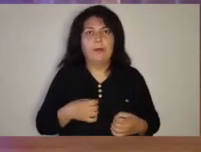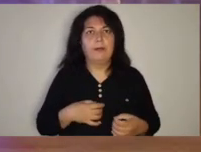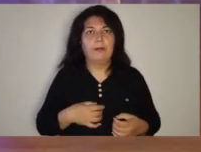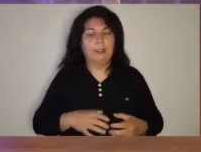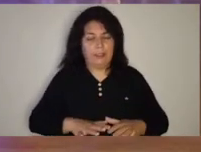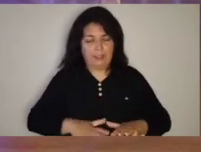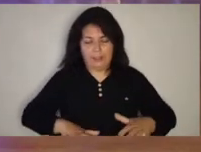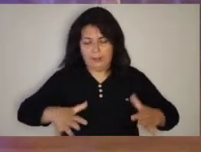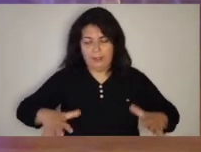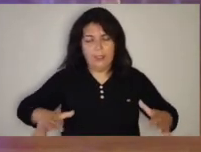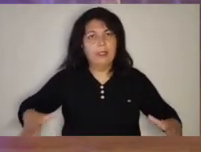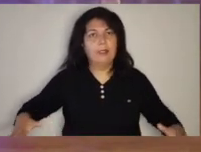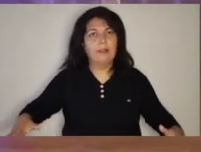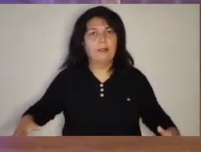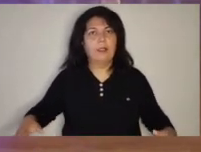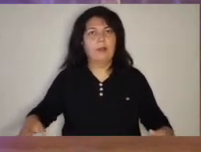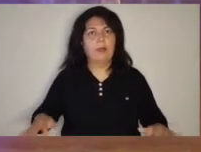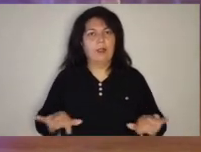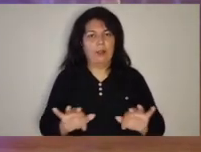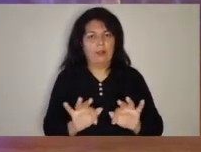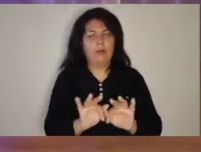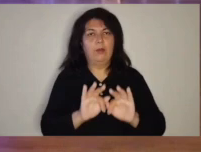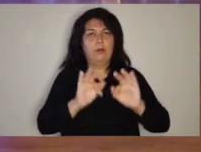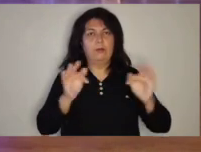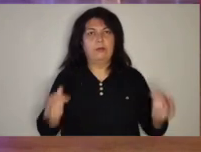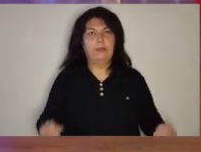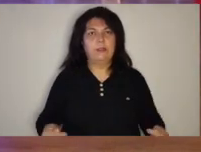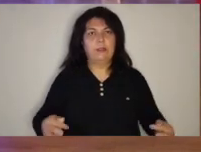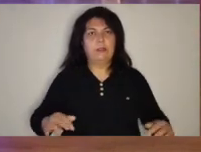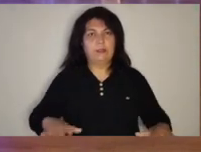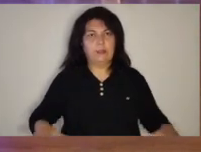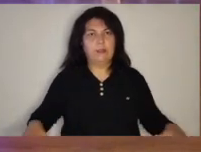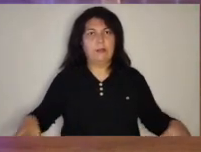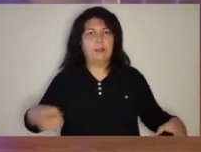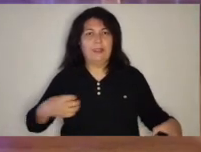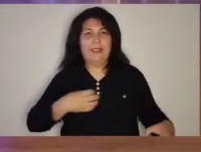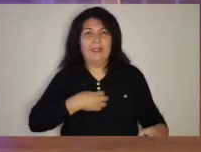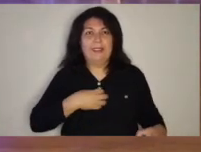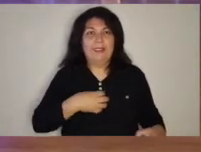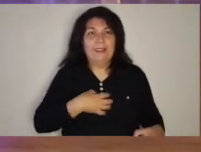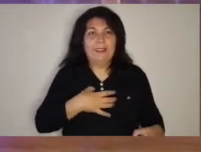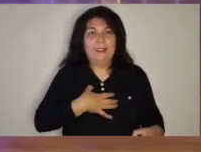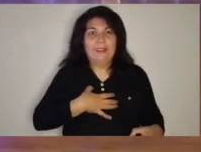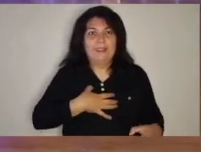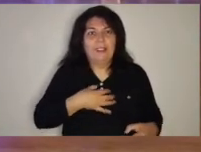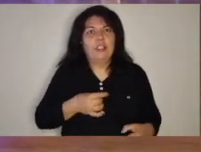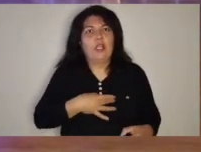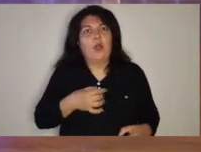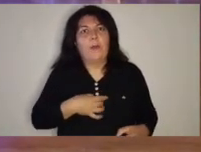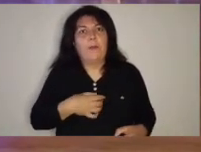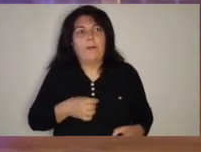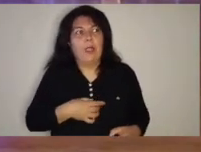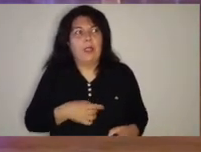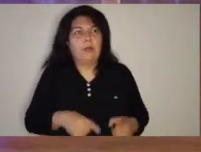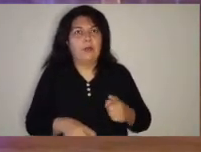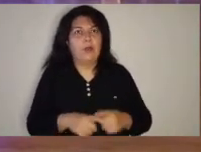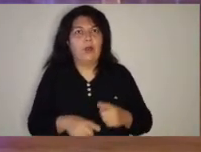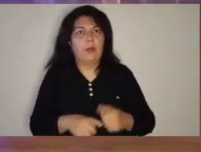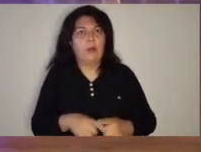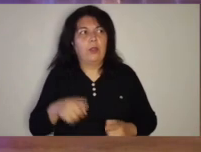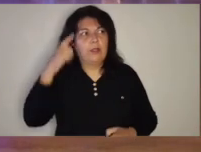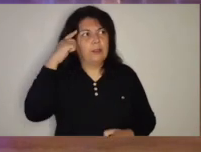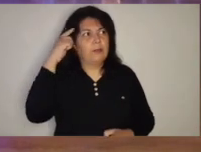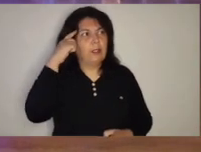que a terra tremeu e os filisteus ficaram com medo. Porque eles falaram o